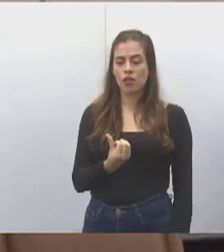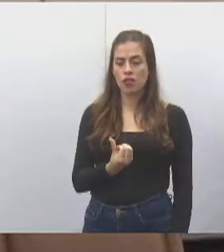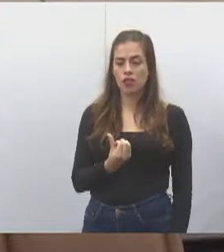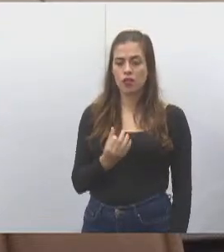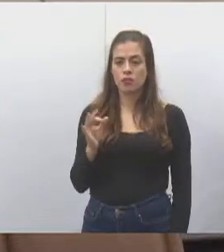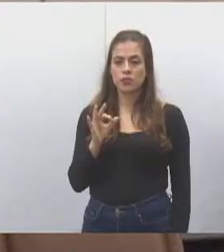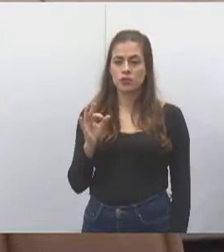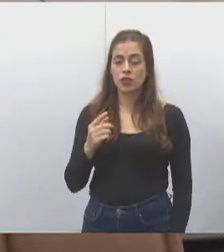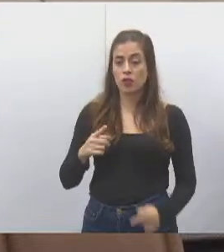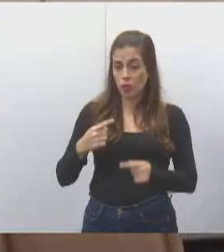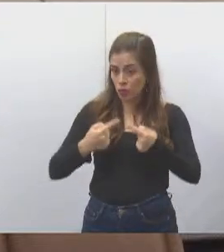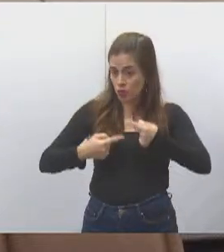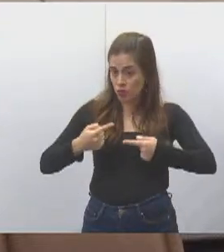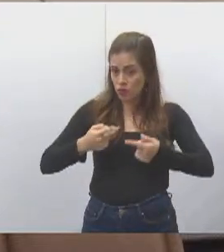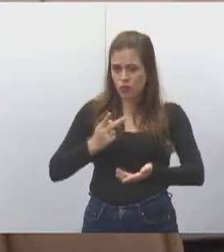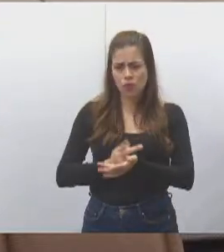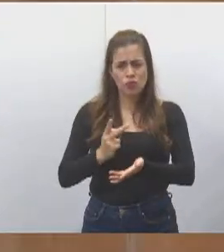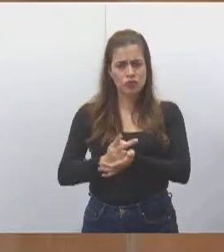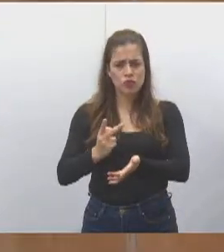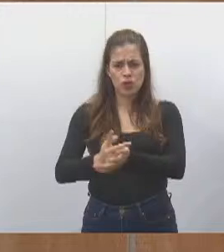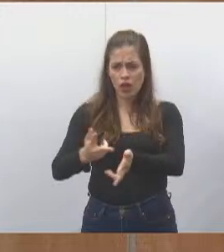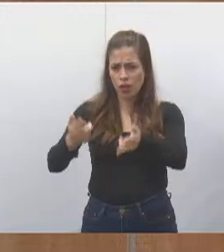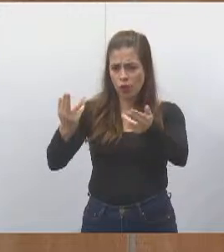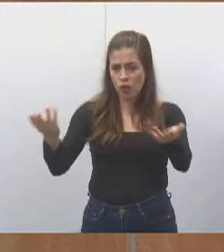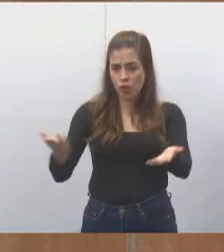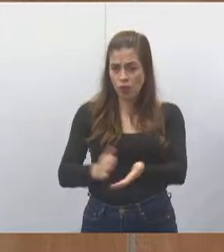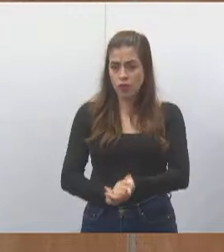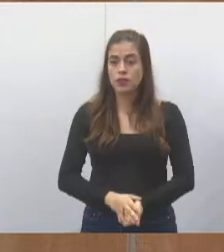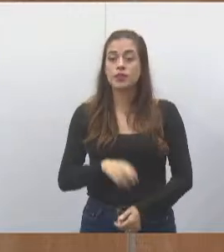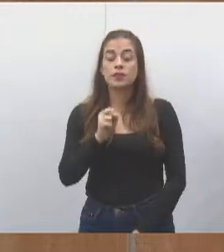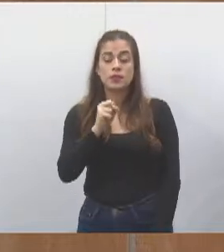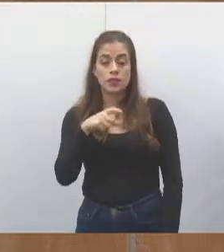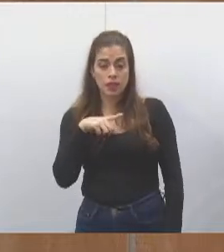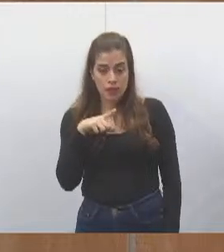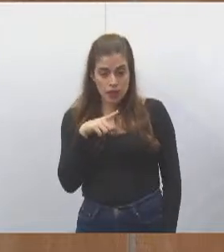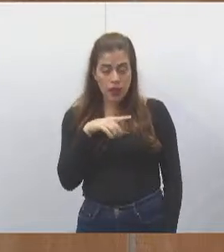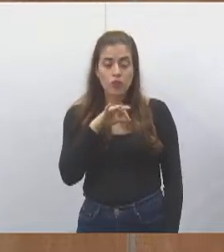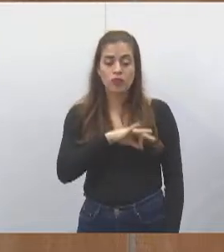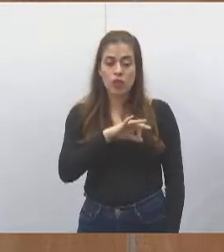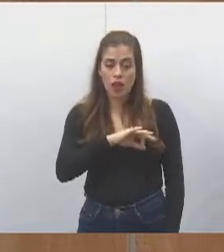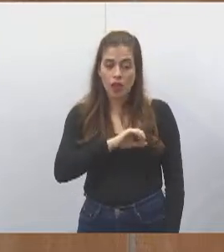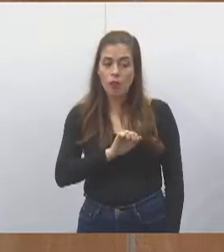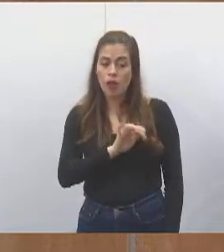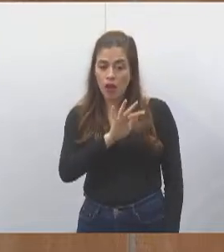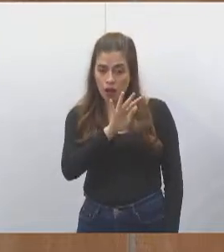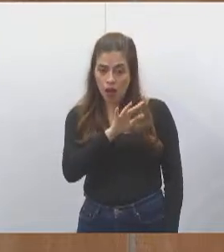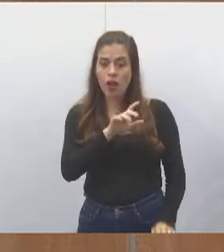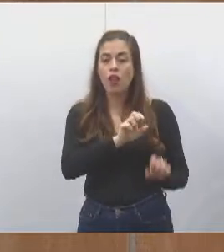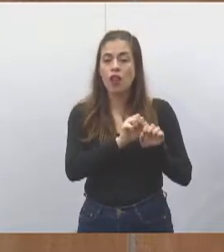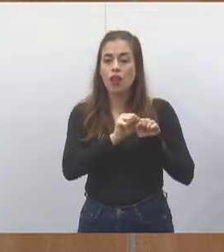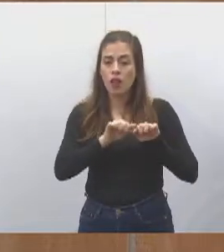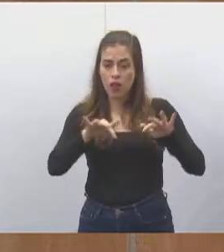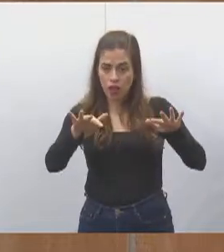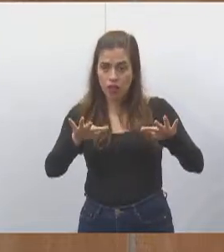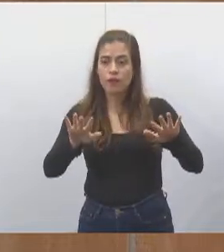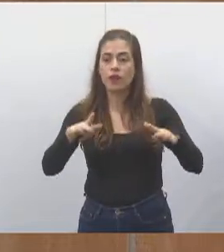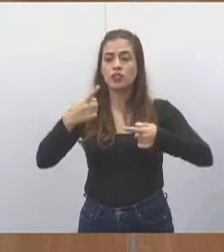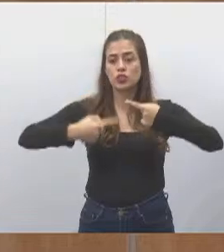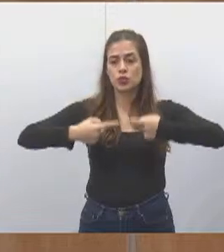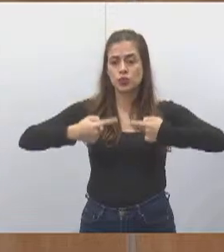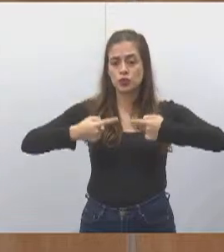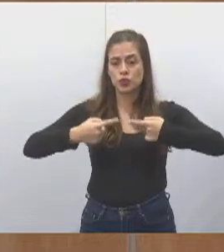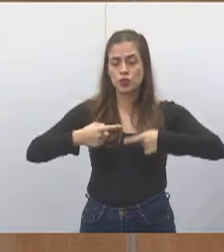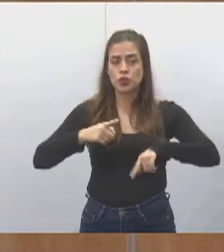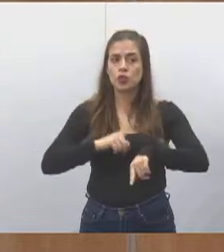vocês vão continuar adotando? Sim, está previsto um aumento real do salário do servidor. Eu acho que é uma questão que vai ser discutida no